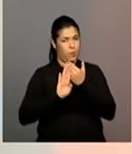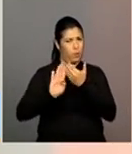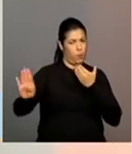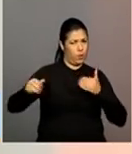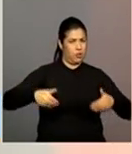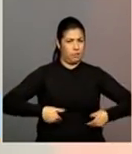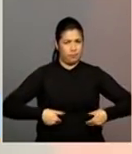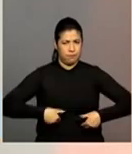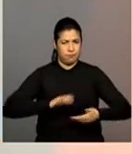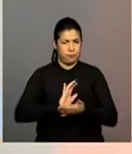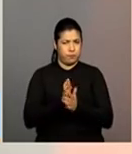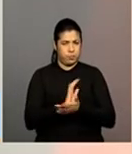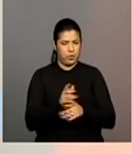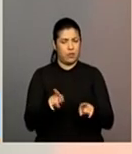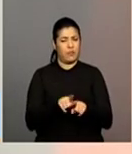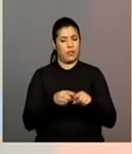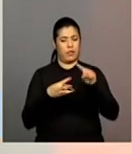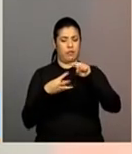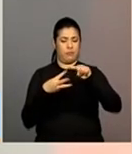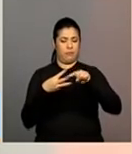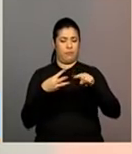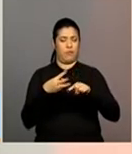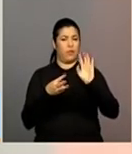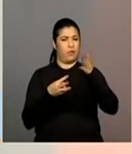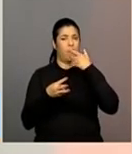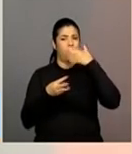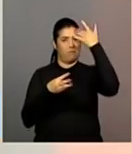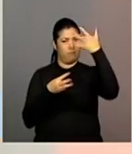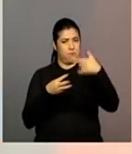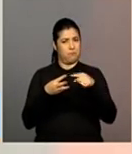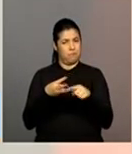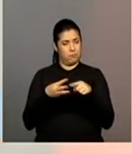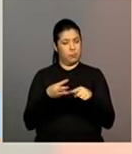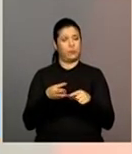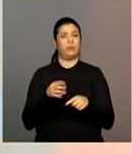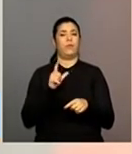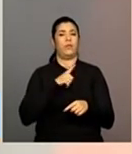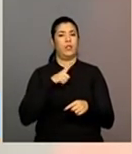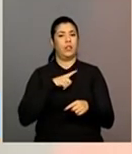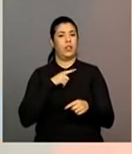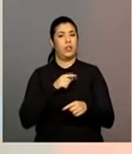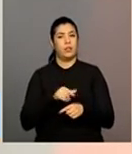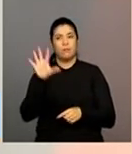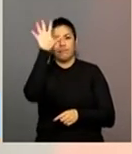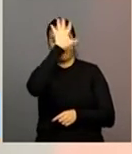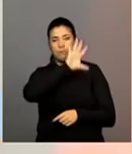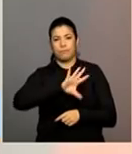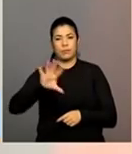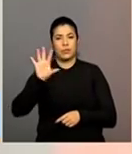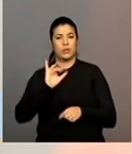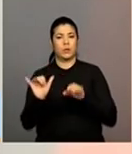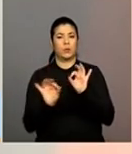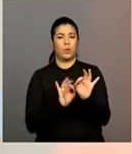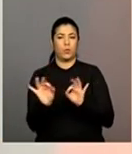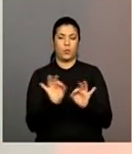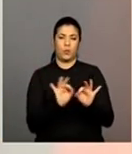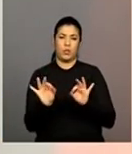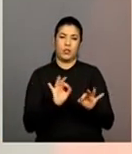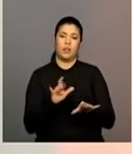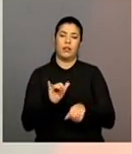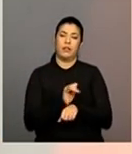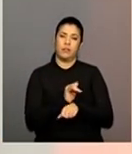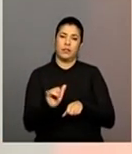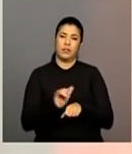naqueles três eixos que você mencionou anteriormente e ele é integralmente estruturado a espinha dorsal do Plano Brasil sem